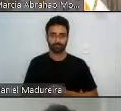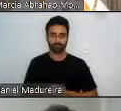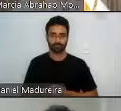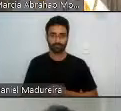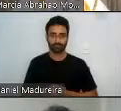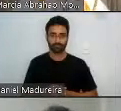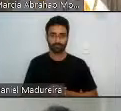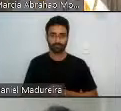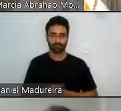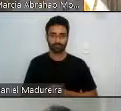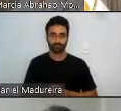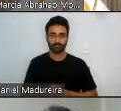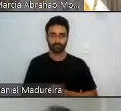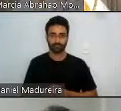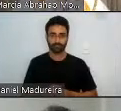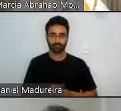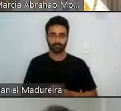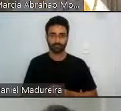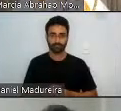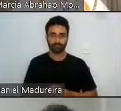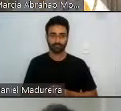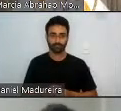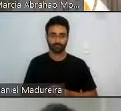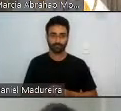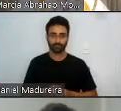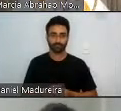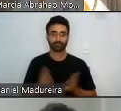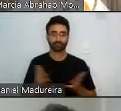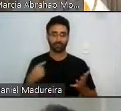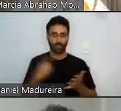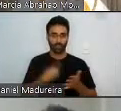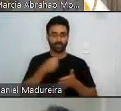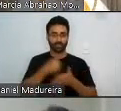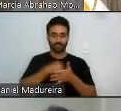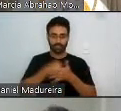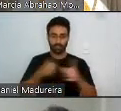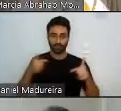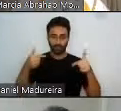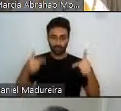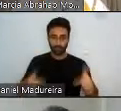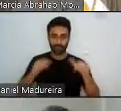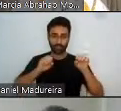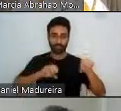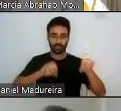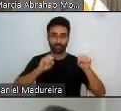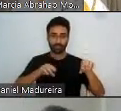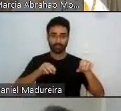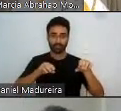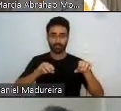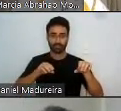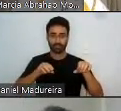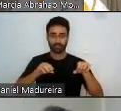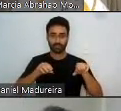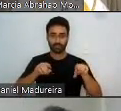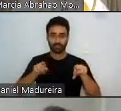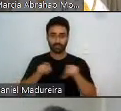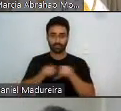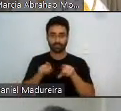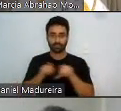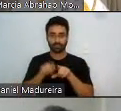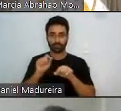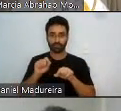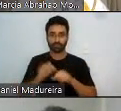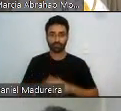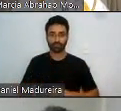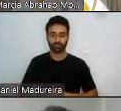Você pode sentar aqui um pouquinho. Hi, I'm David Kozetsky from Linguistics at MIT. What an honor it is to be asked to introduce and salute my teacher